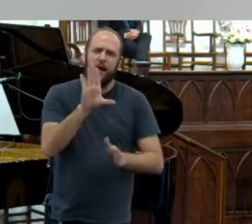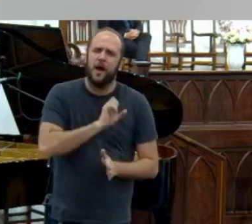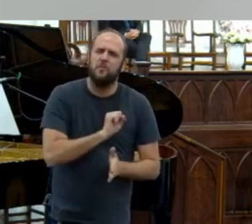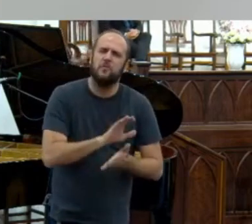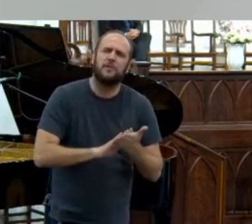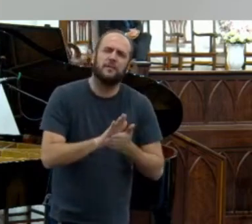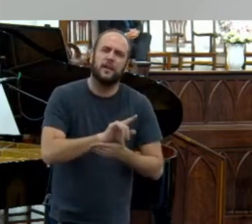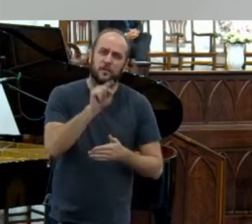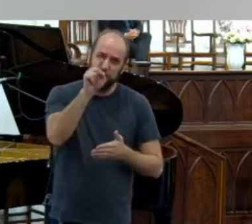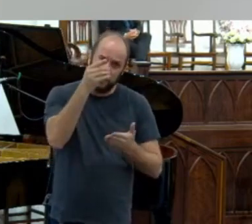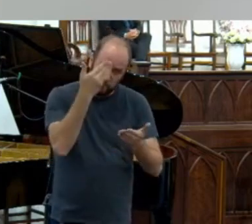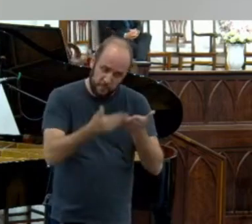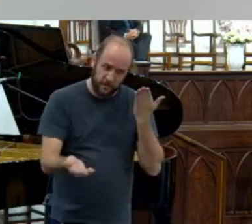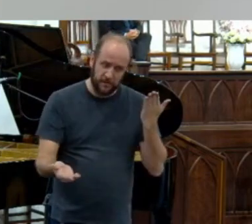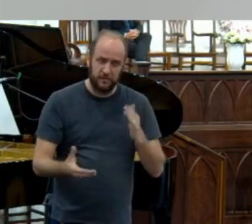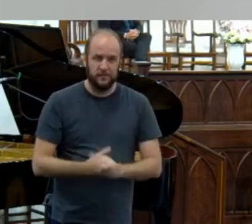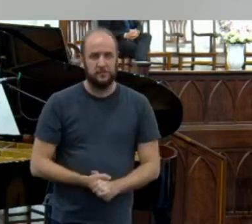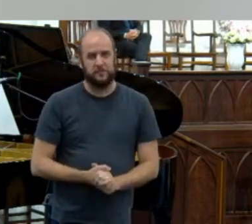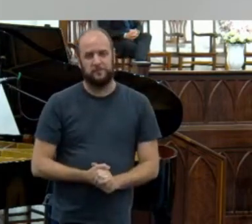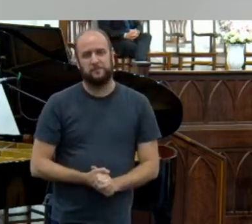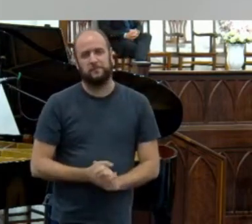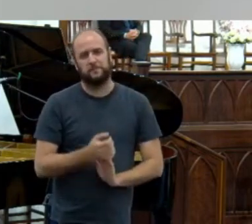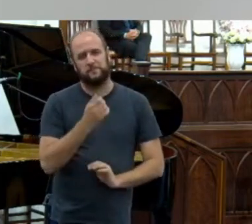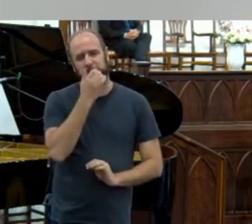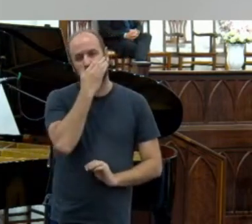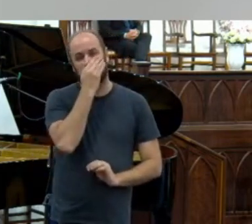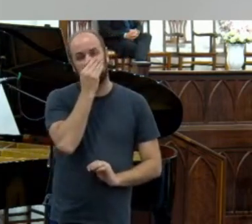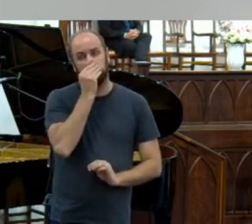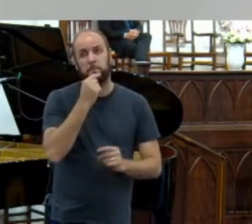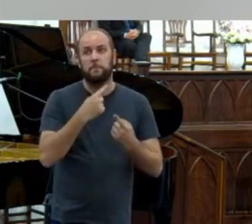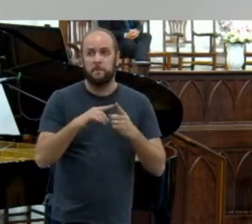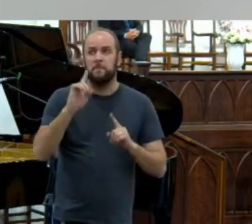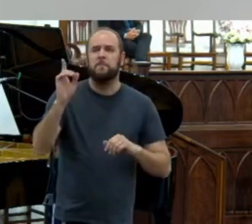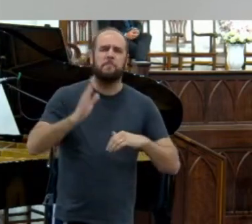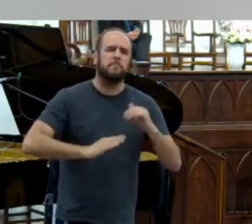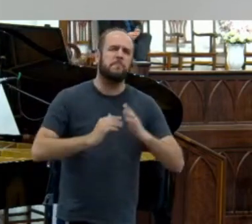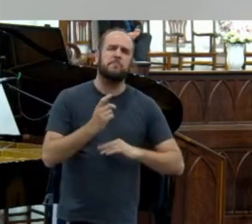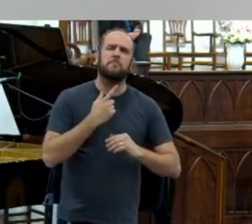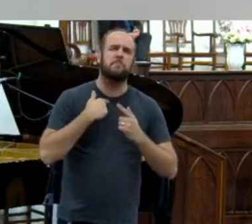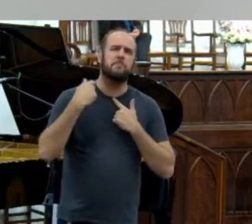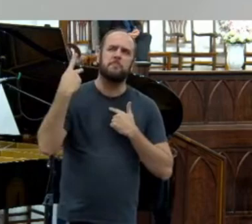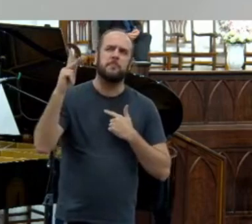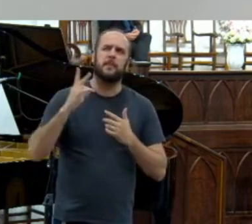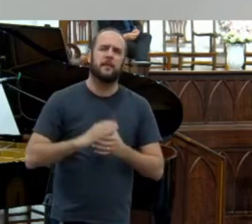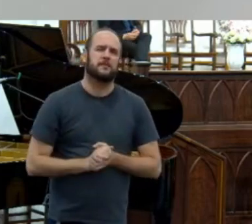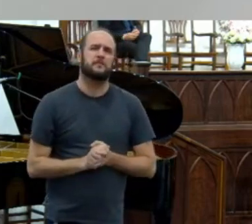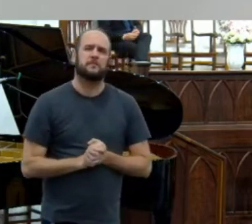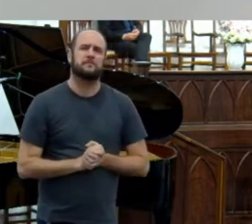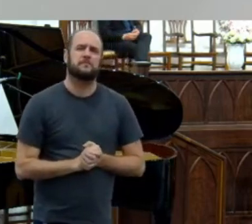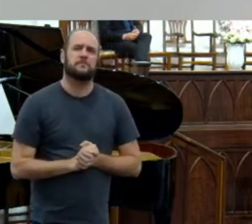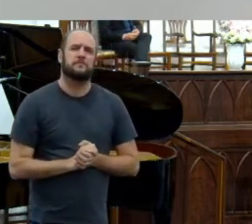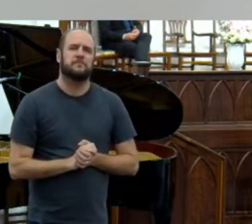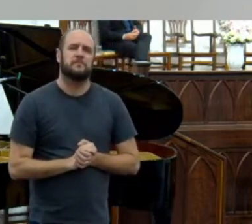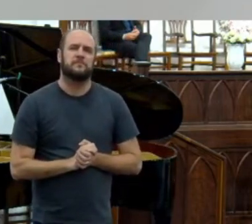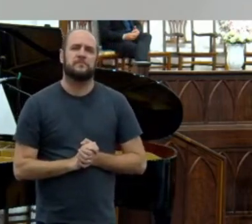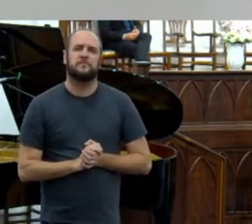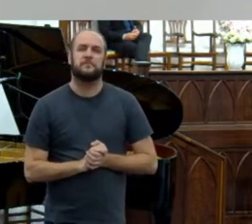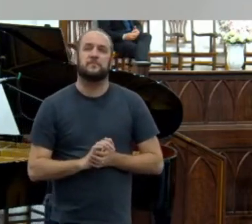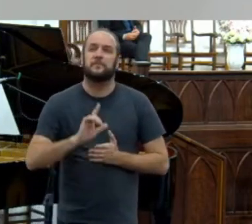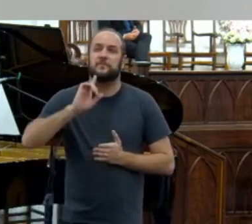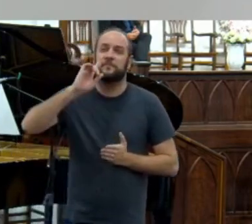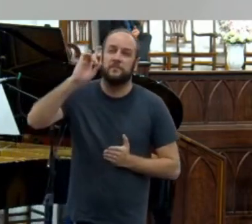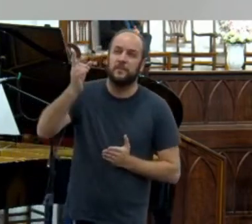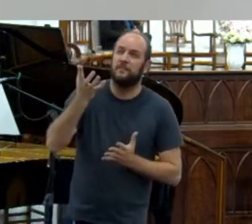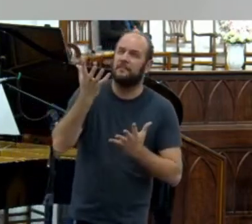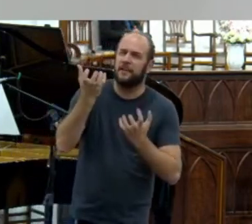está perdido. Mas Ele pode fazer isso com quem Ele quer. E Ele dá o que Ele